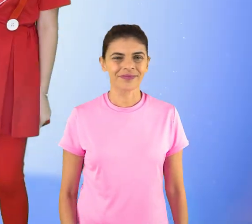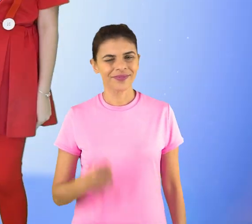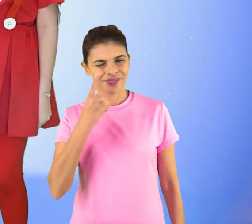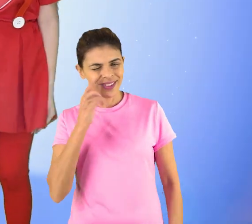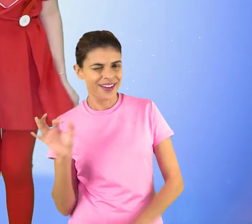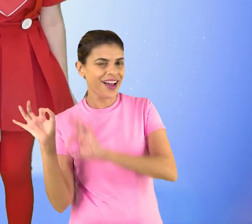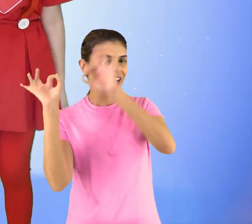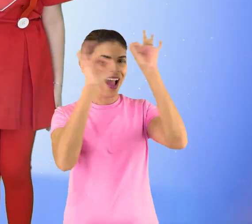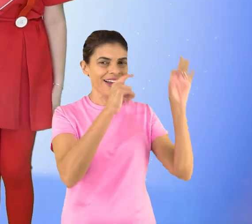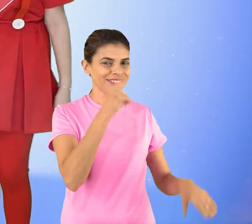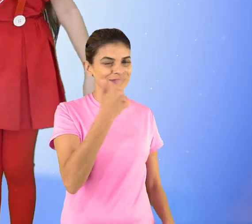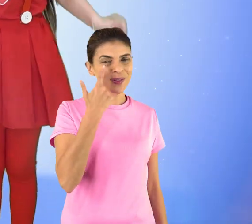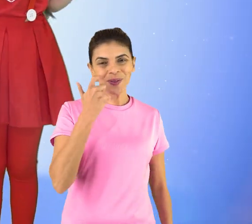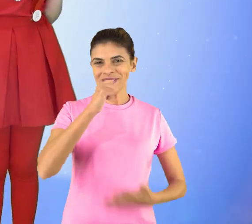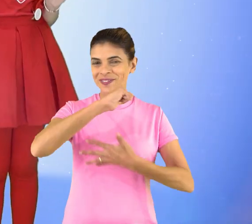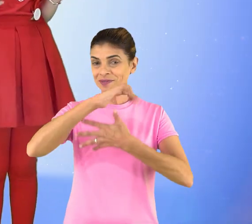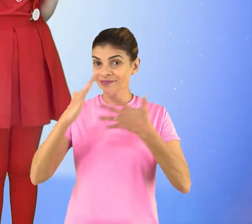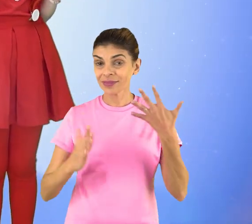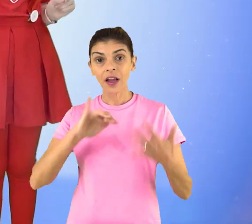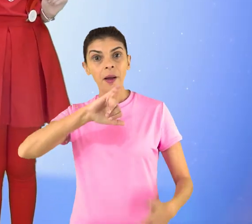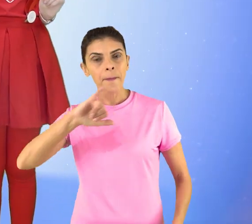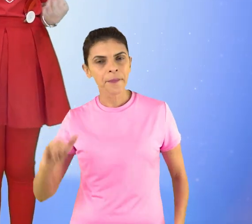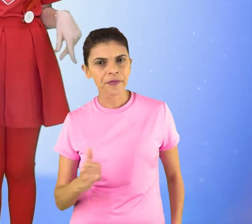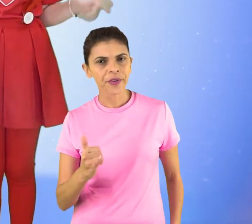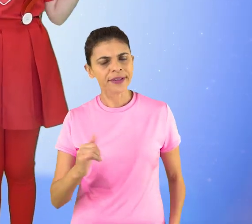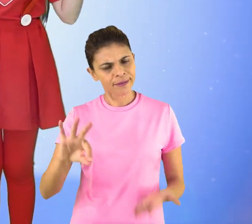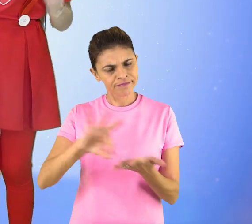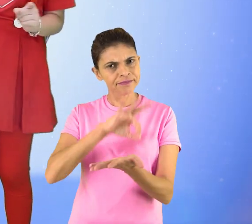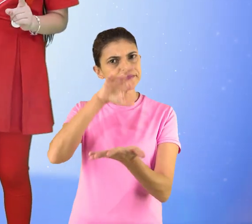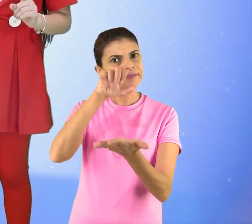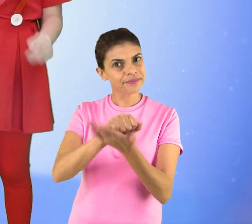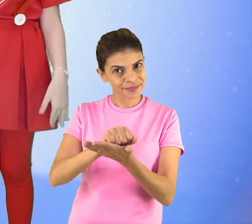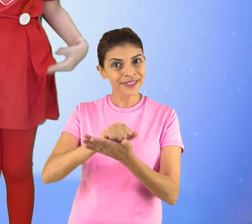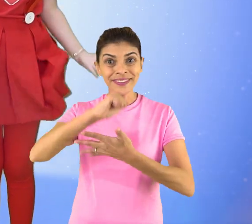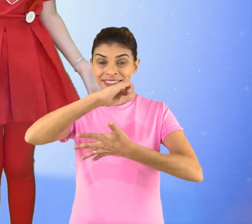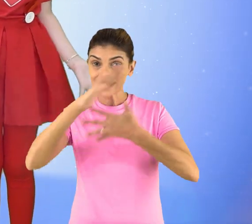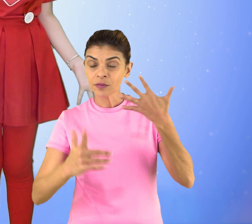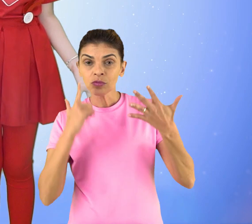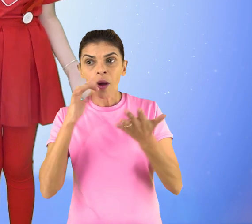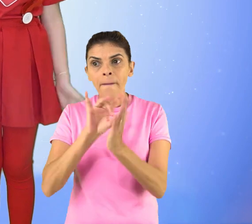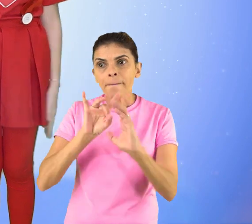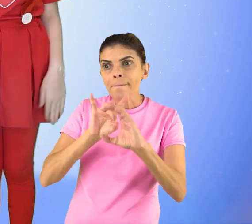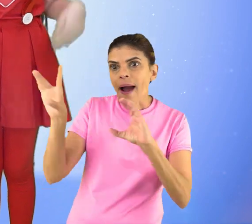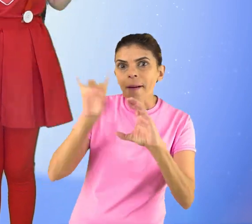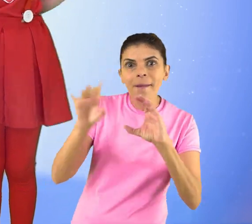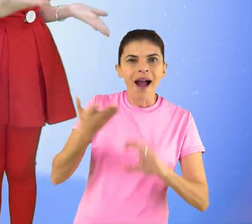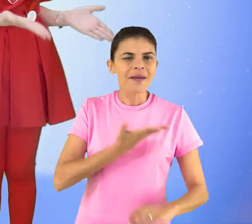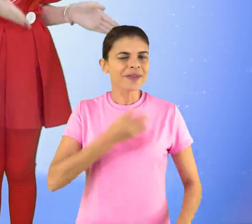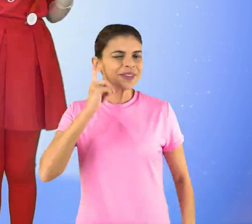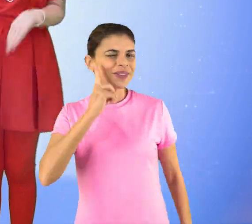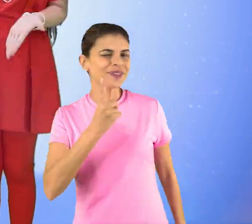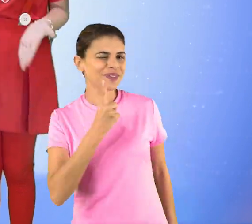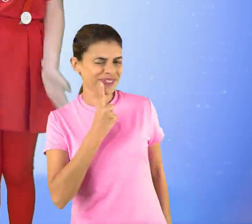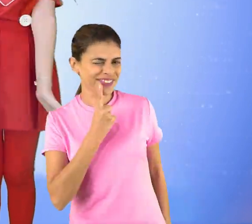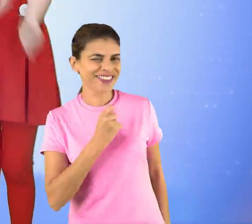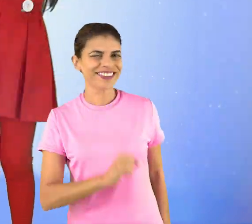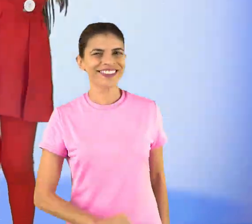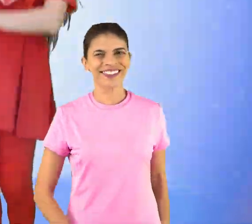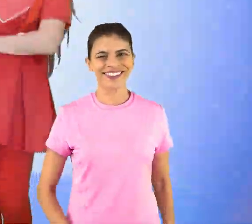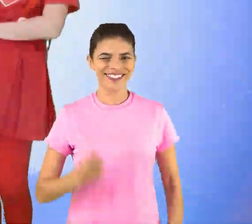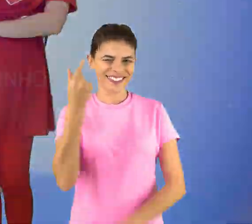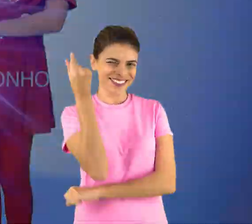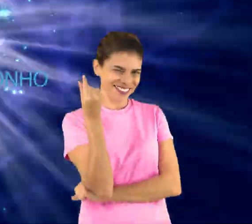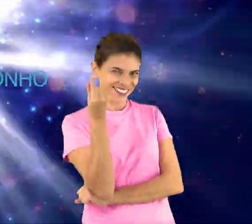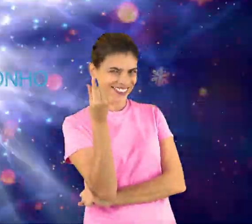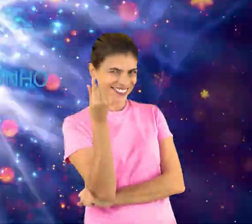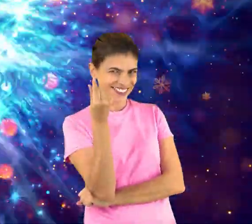Você assistiu Lucas Toon. Agora se inscreve no canal Lucas Toon e mostra Lucas Toon para seus amigos e amigas.